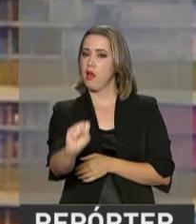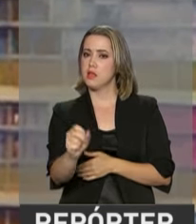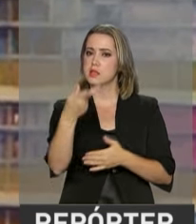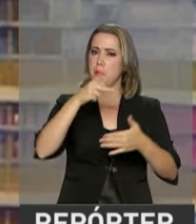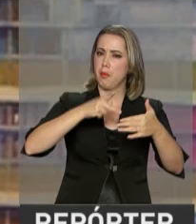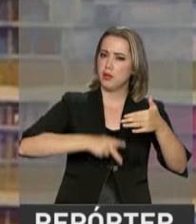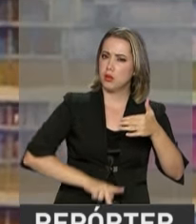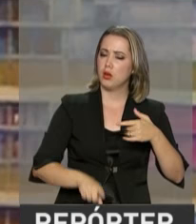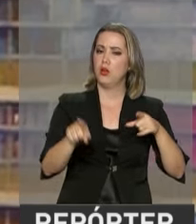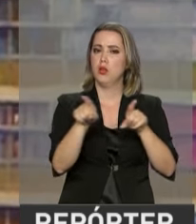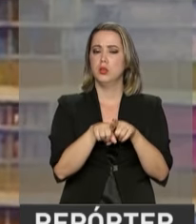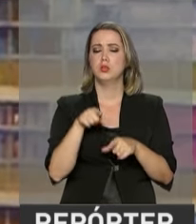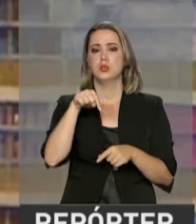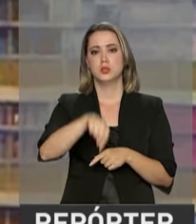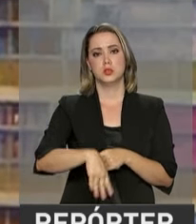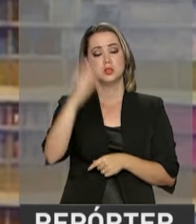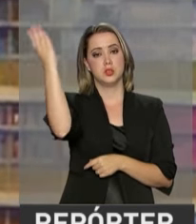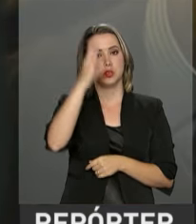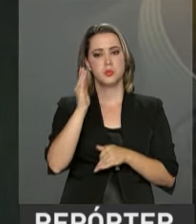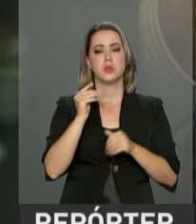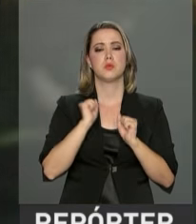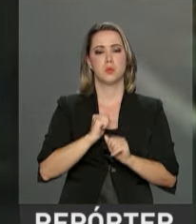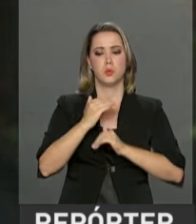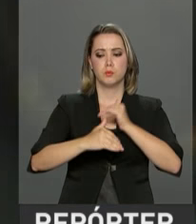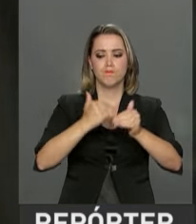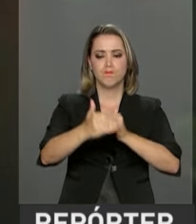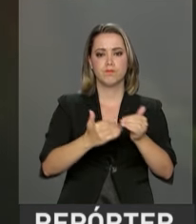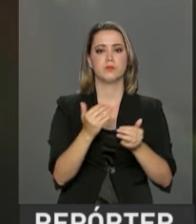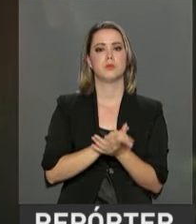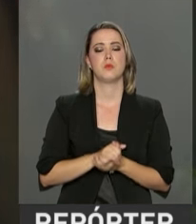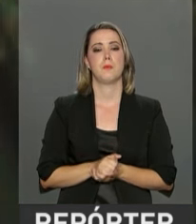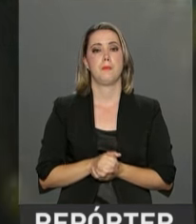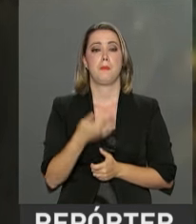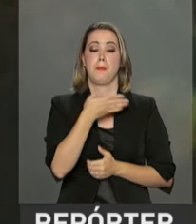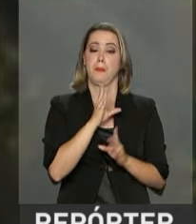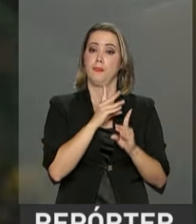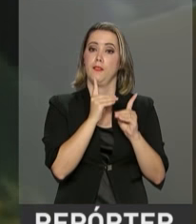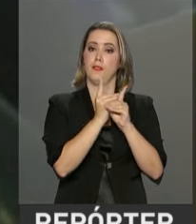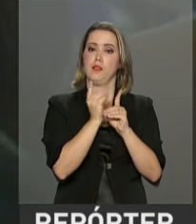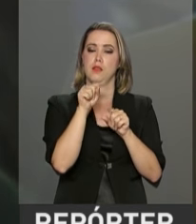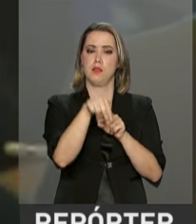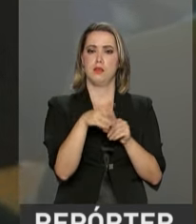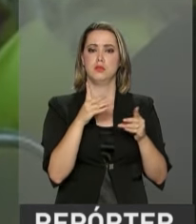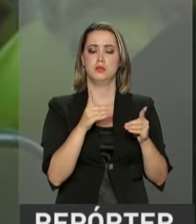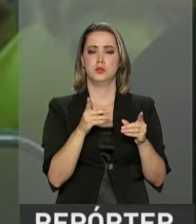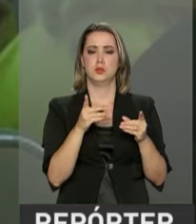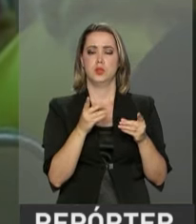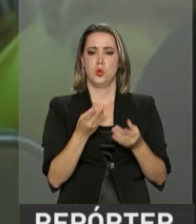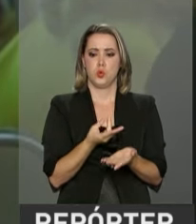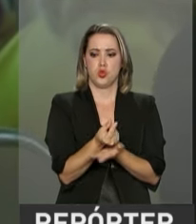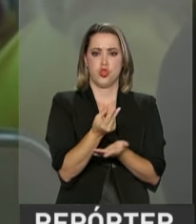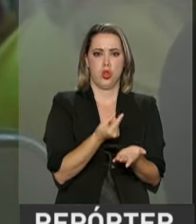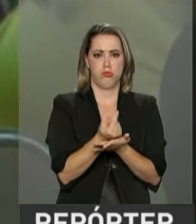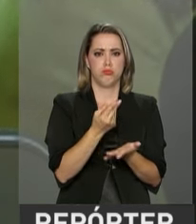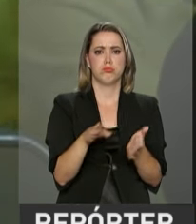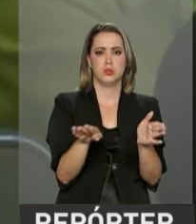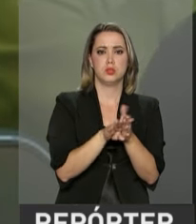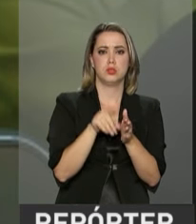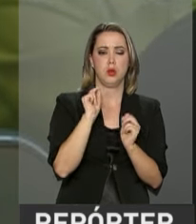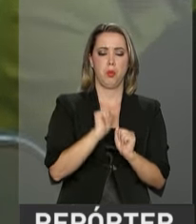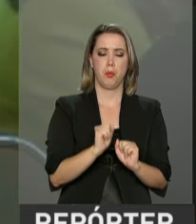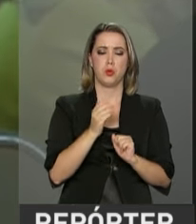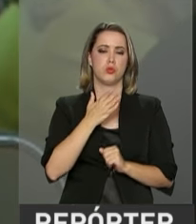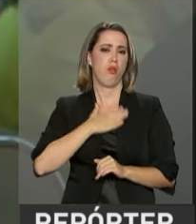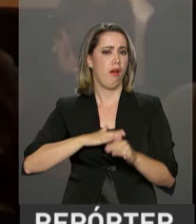há muita coisa neste país para demover na opinião dos participantes do encontro a chegada desses recursos pode se dar de uma forma mais